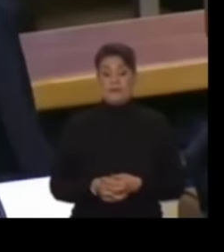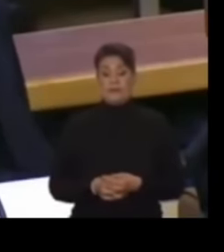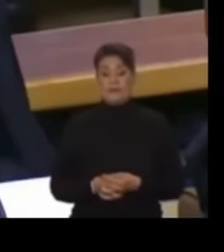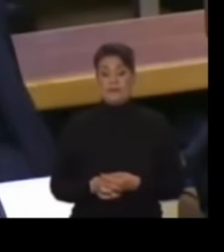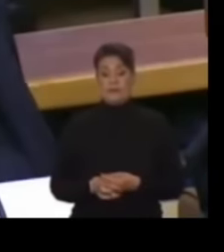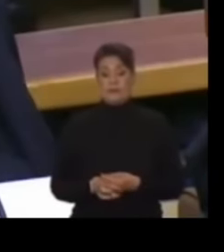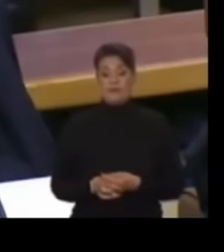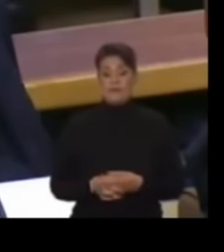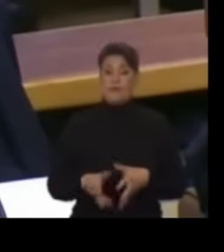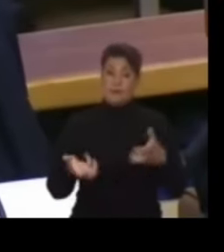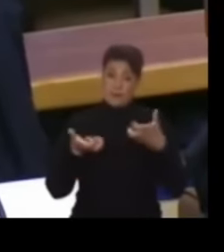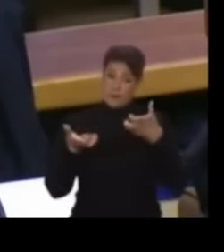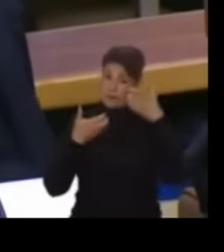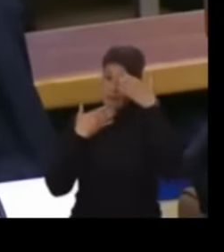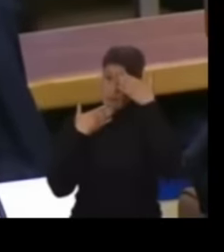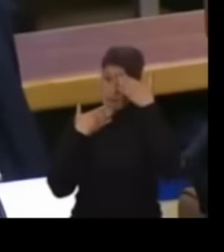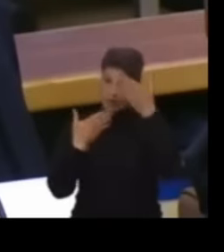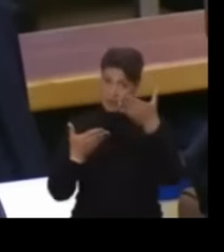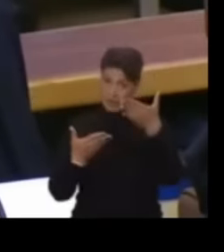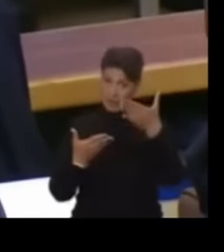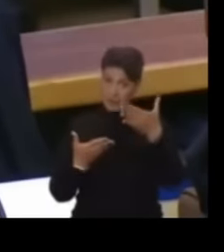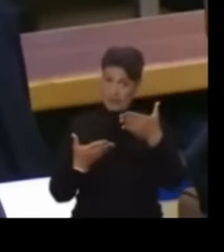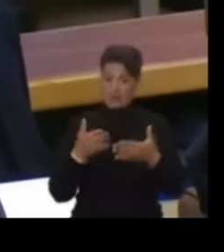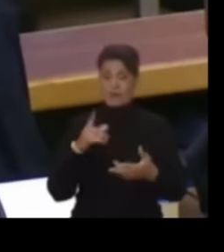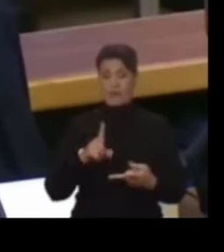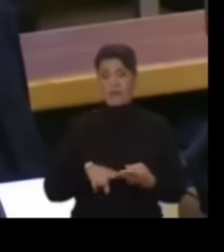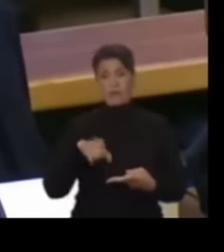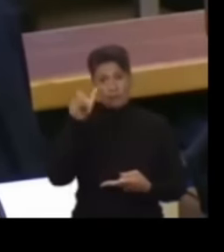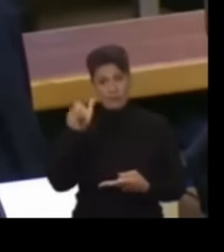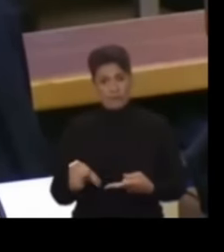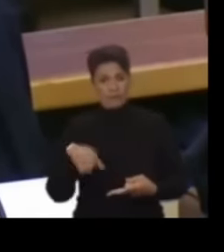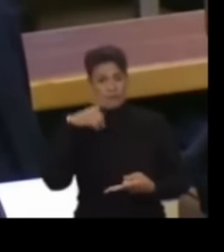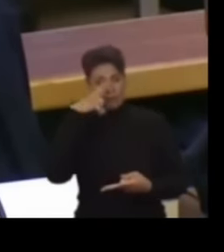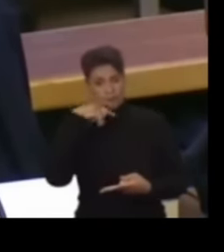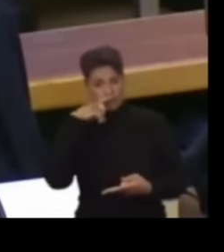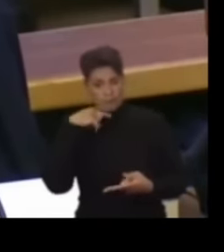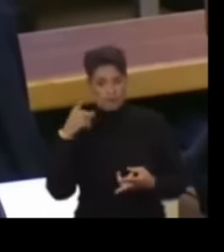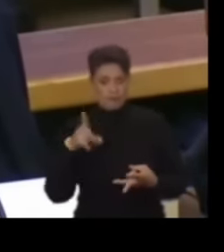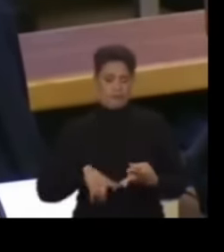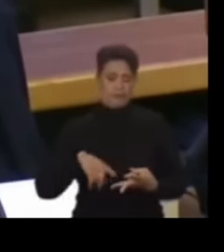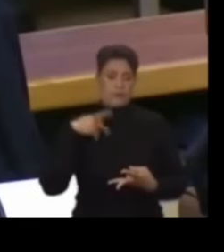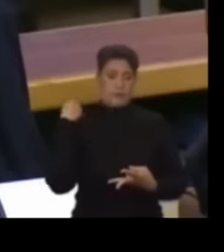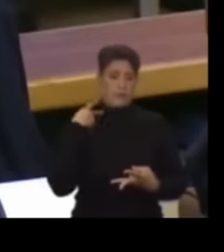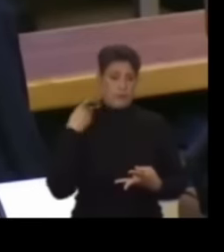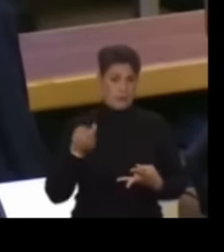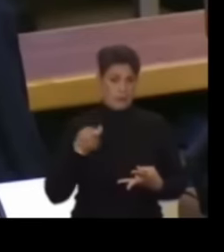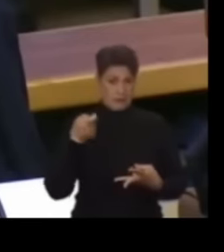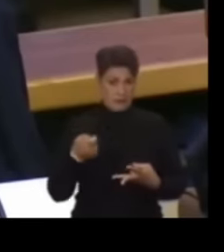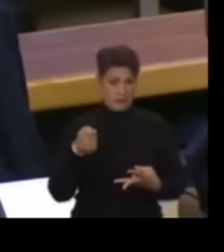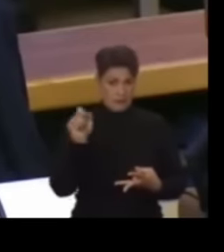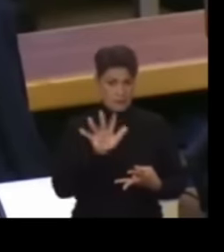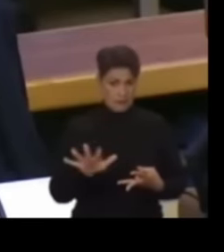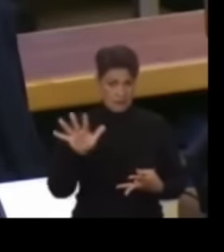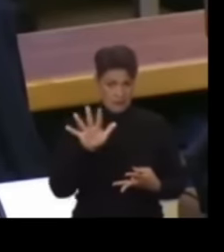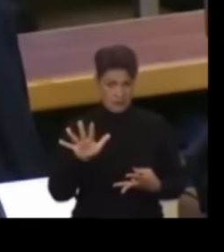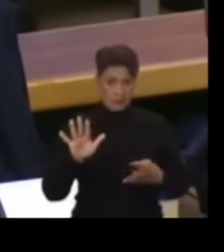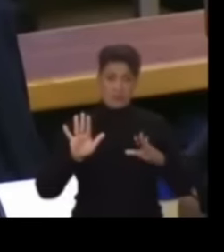agradecer a Vossa Excelência, ao ministro Decano, aos meus pares, ao Procurador-Geral da República, e dizer que